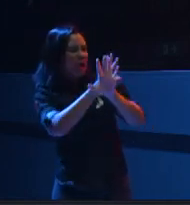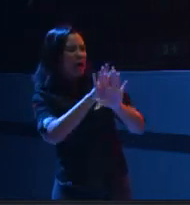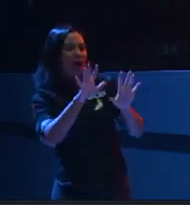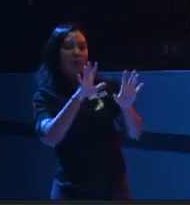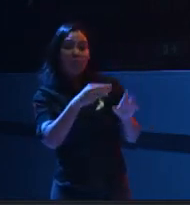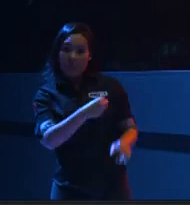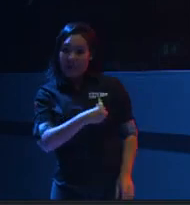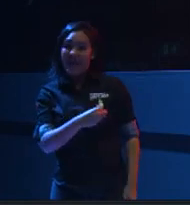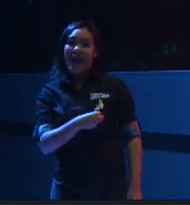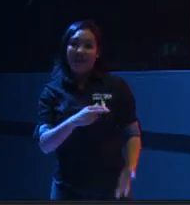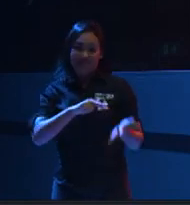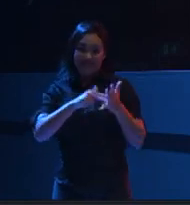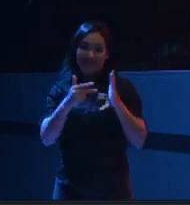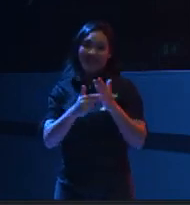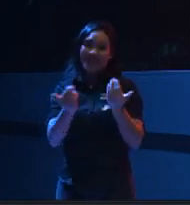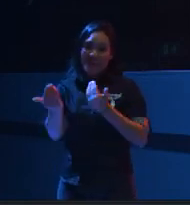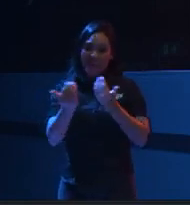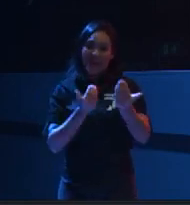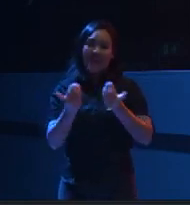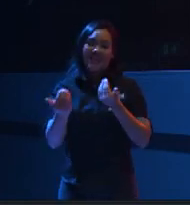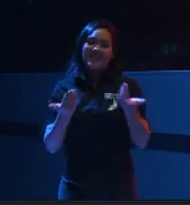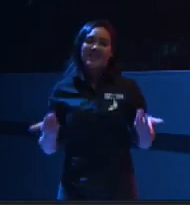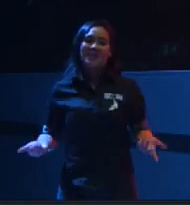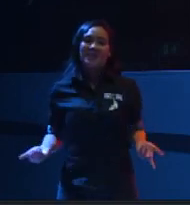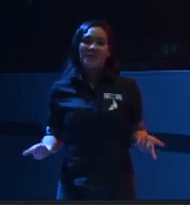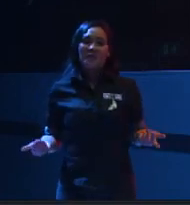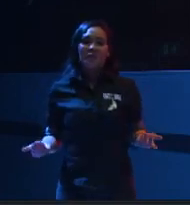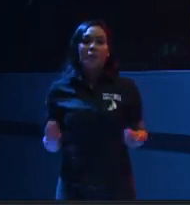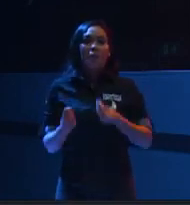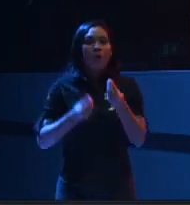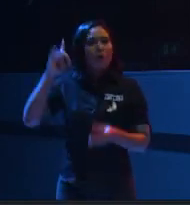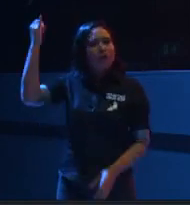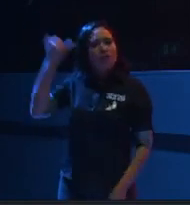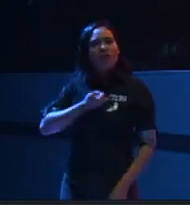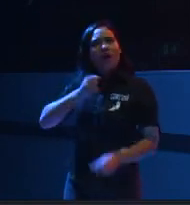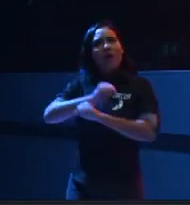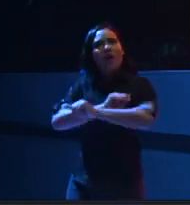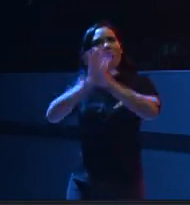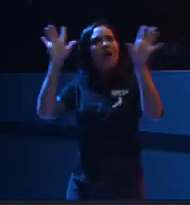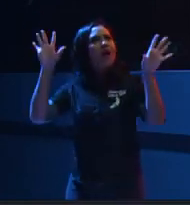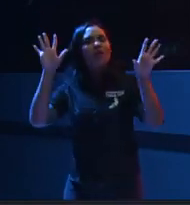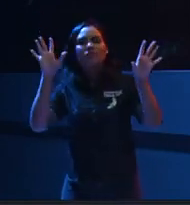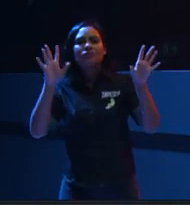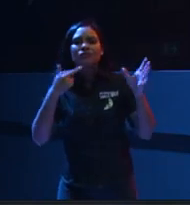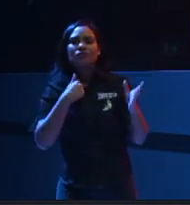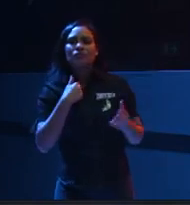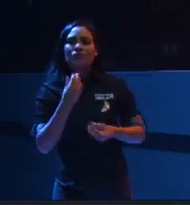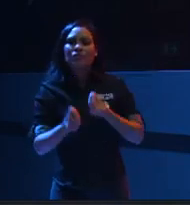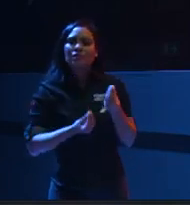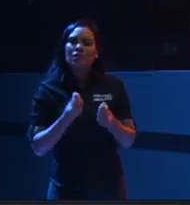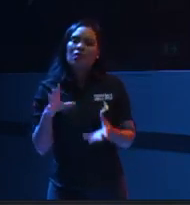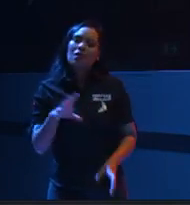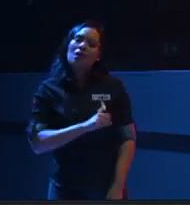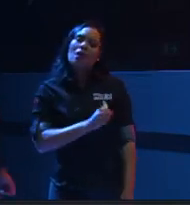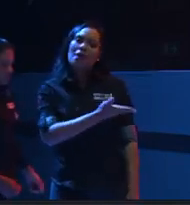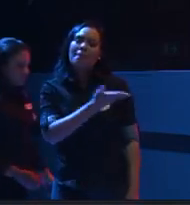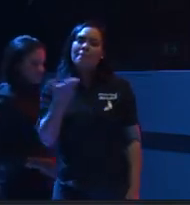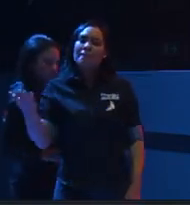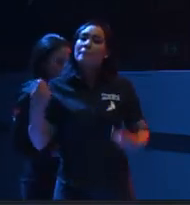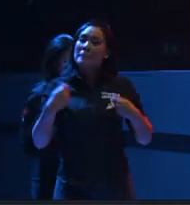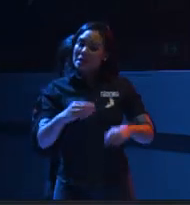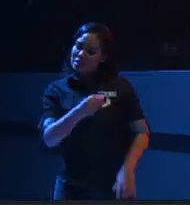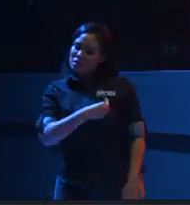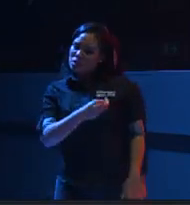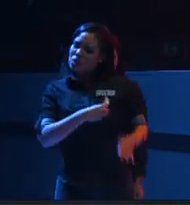isso você não consegue compreender claramente o que Deus está dizendo a meu querido nós precisamos arrancar o